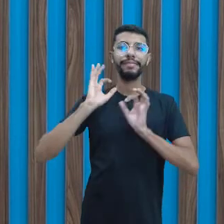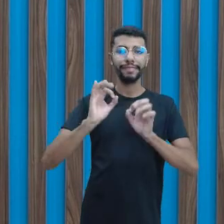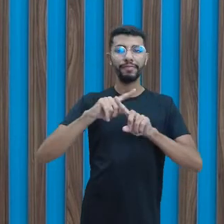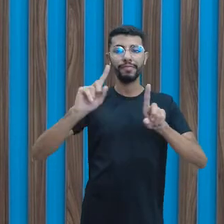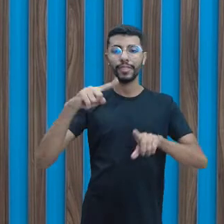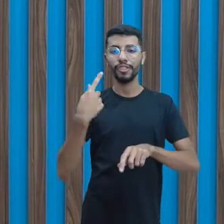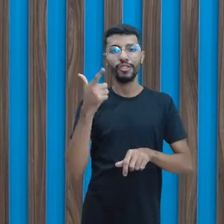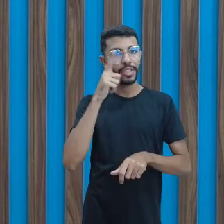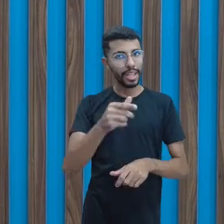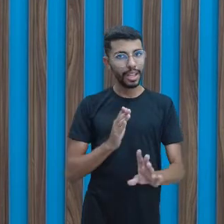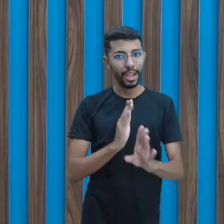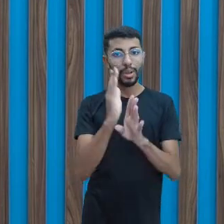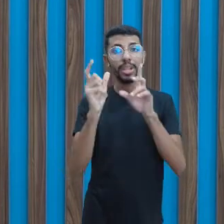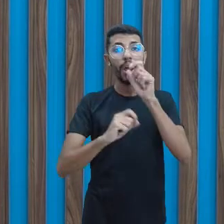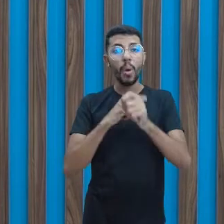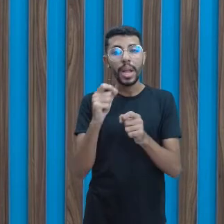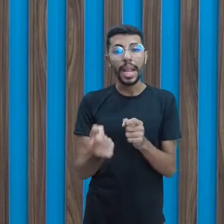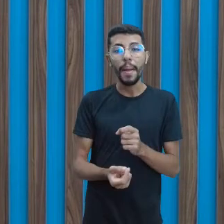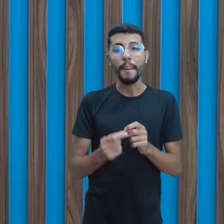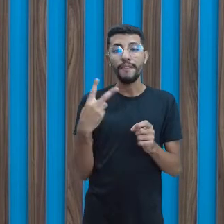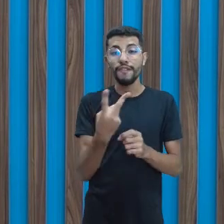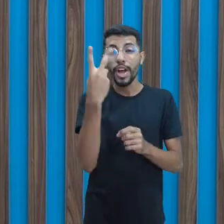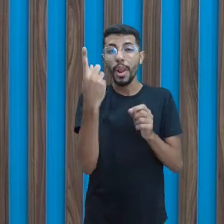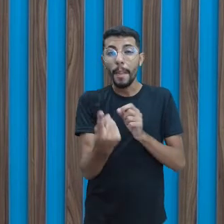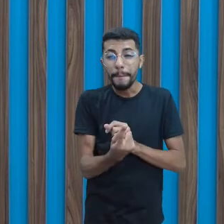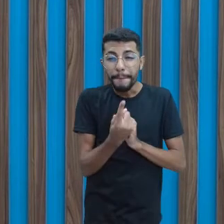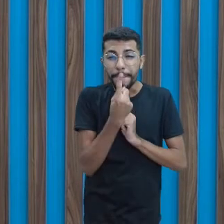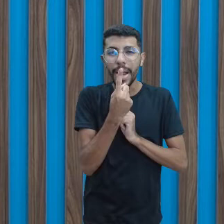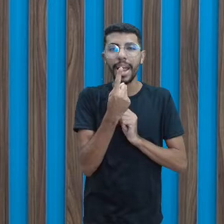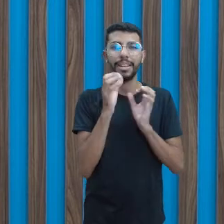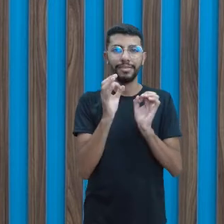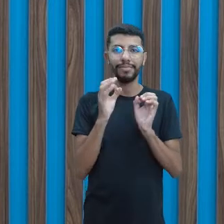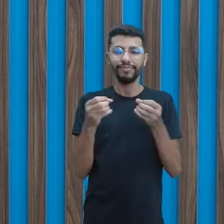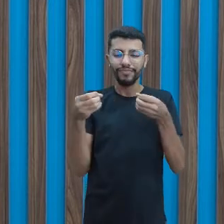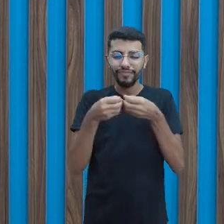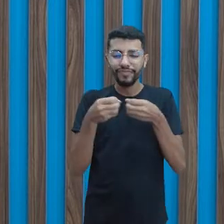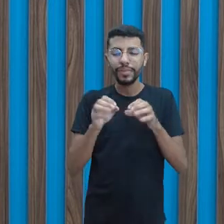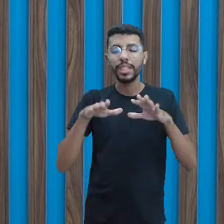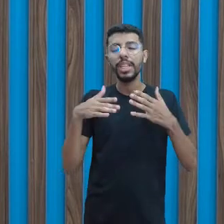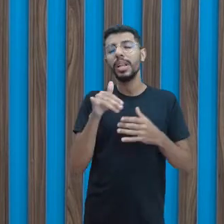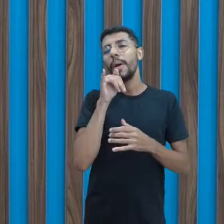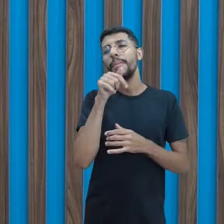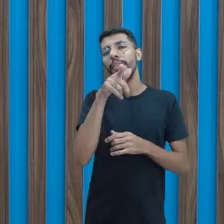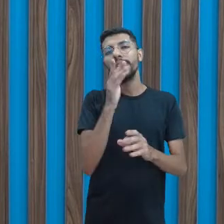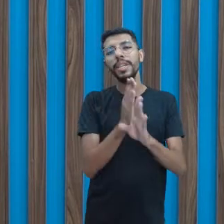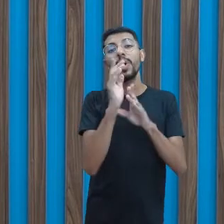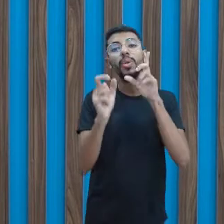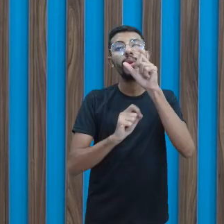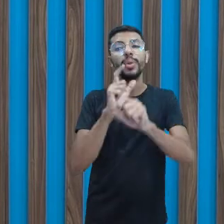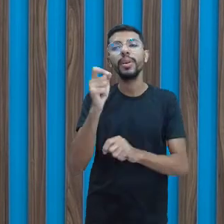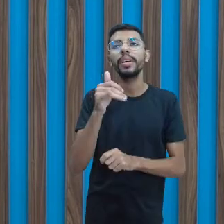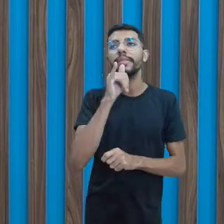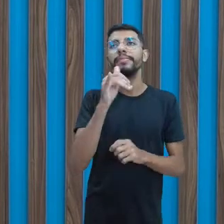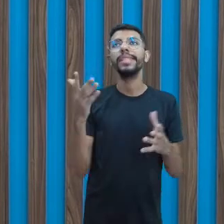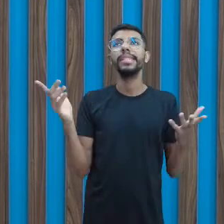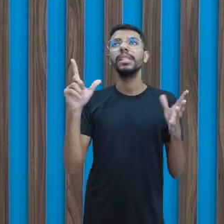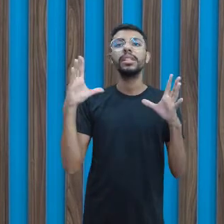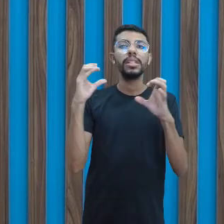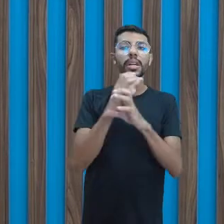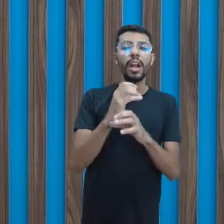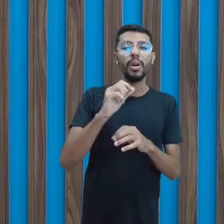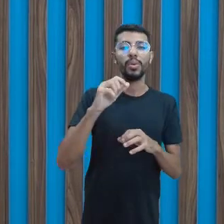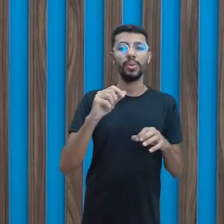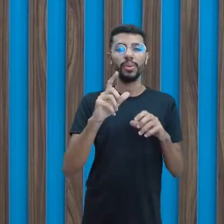consegue encontrar uma estimativa para esse valor, tá bom? Então, quando você encontra lá, por exemplo, o cálculo que está